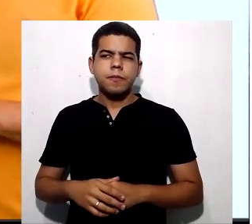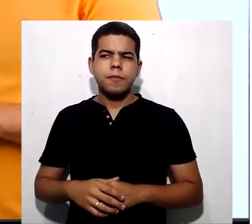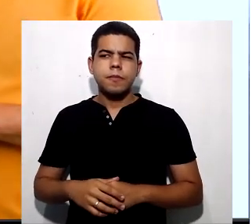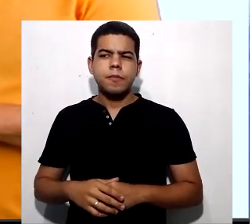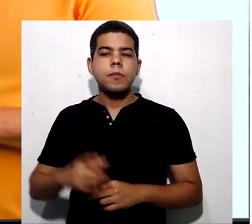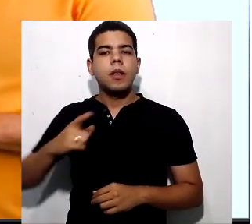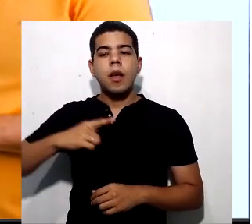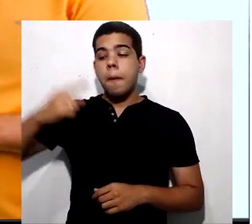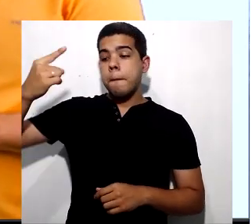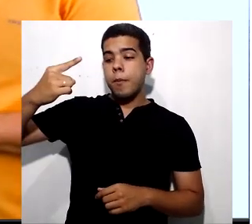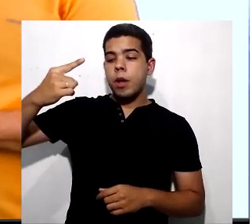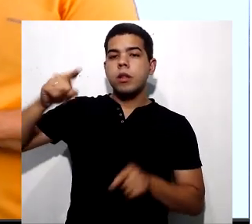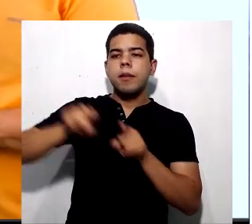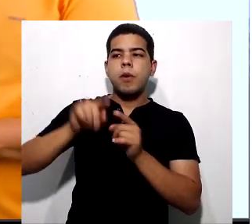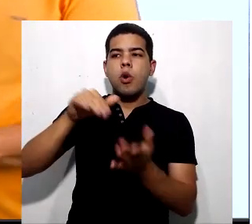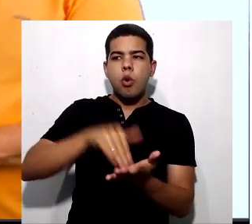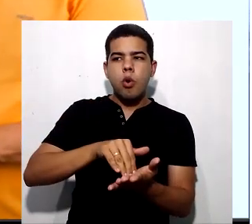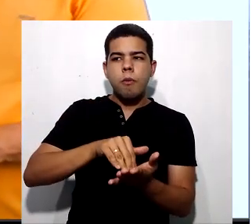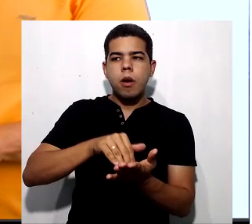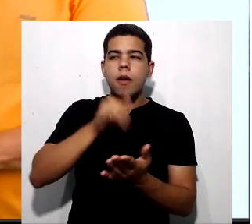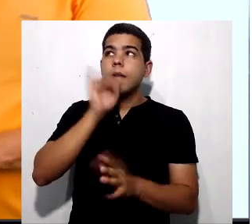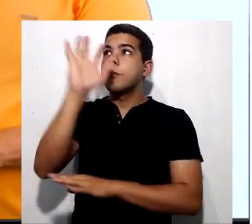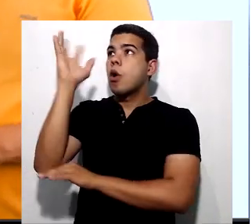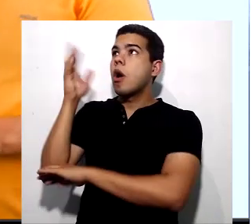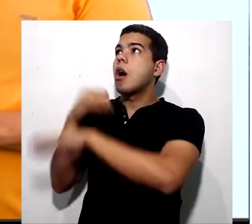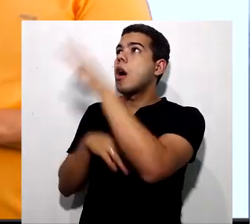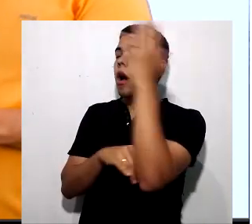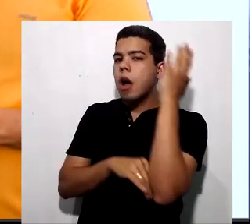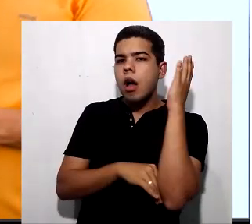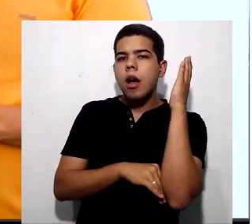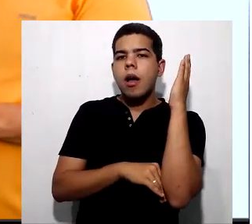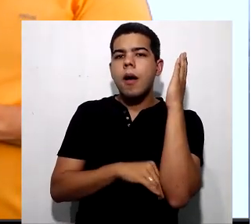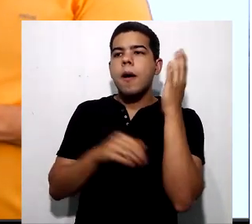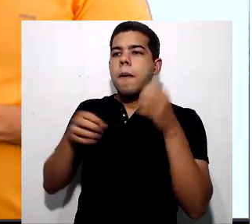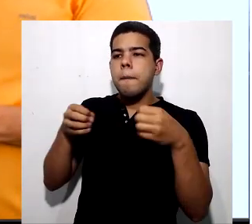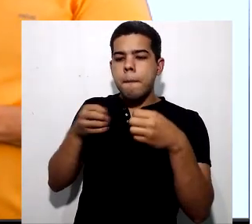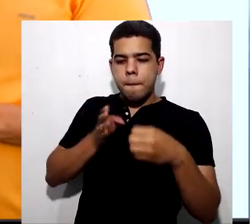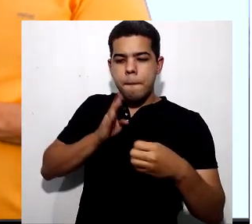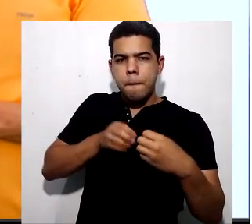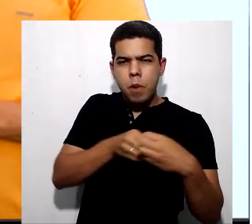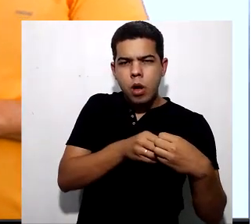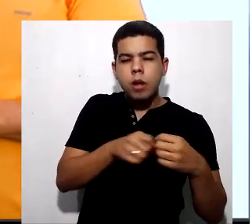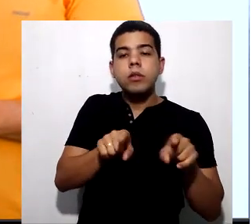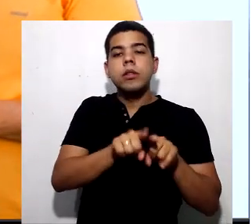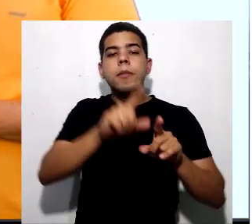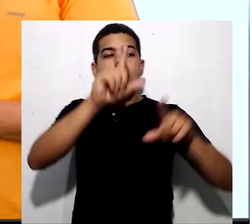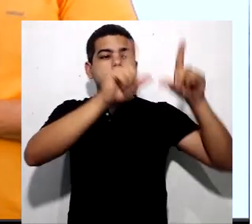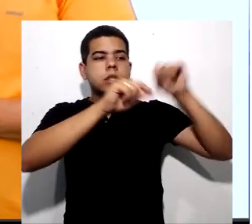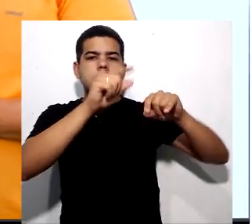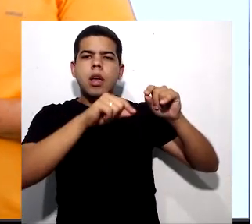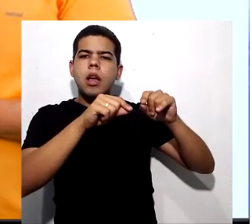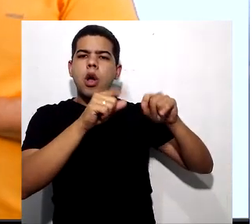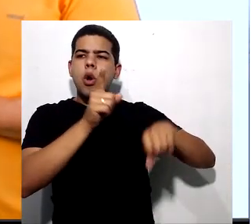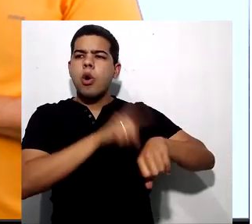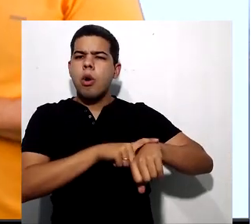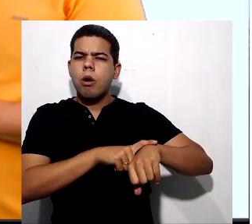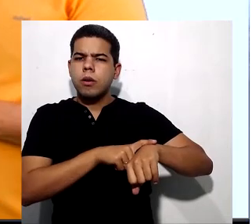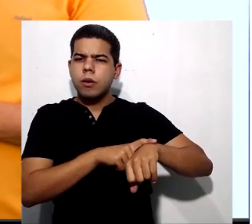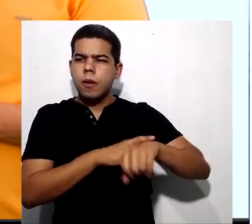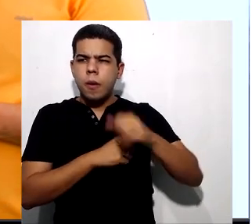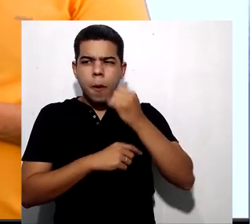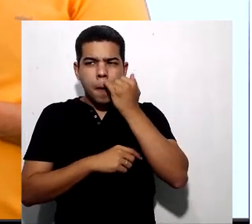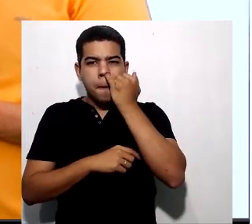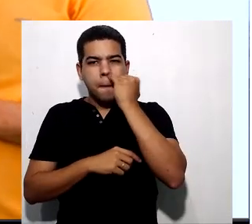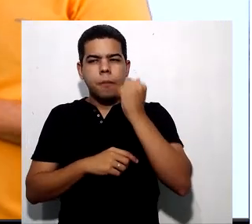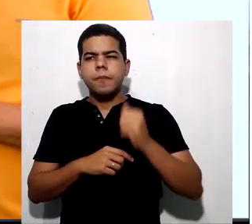dela, a relação com o nome, Perto do Coração Selvagem, e nós temos a Hora da Estrela. Aí você me diz assim, A Hora da Estrela, eu repito,